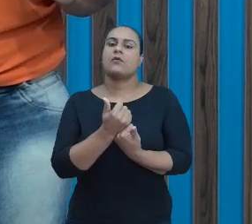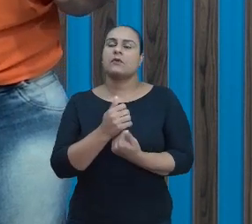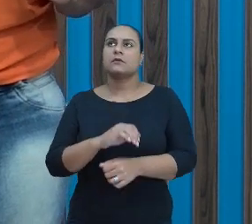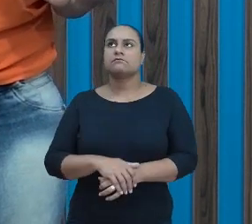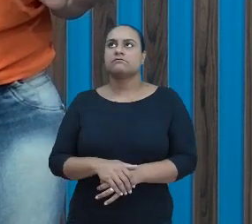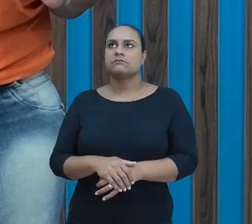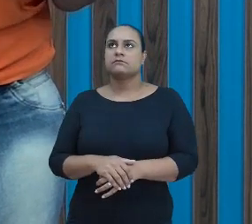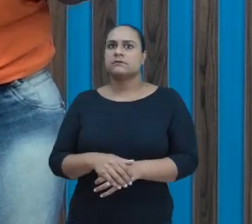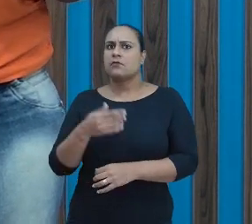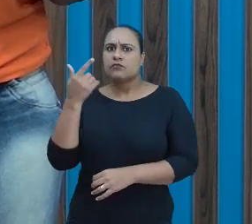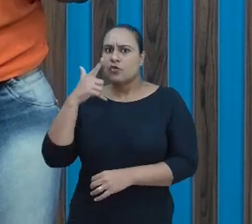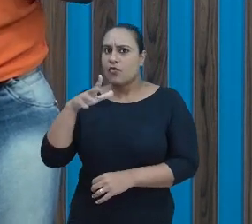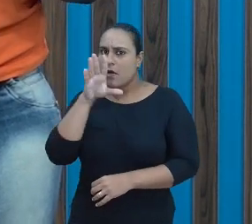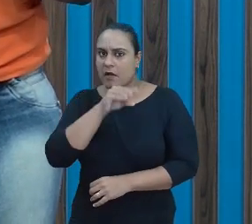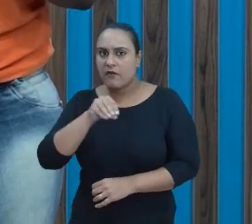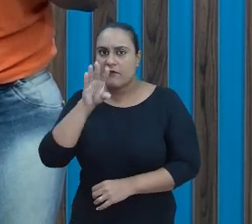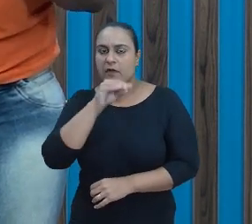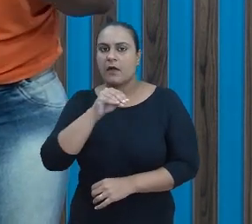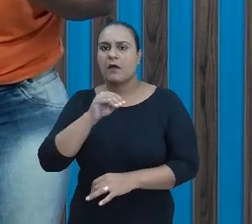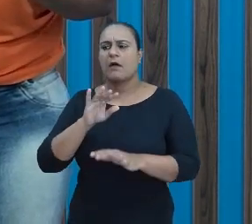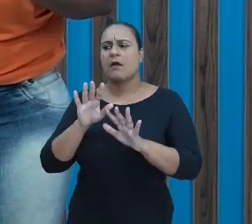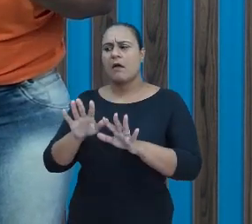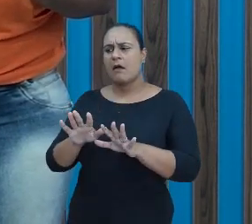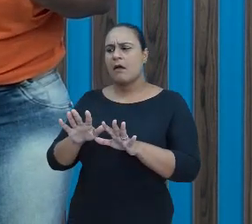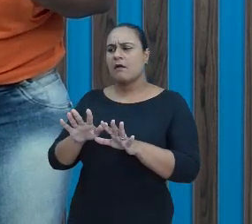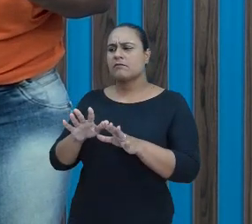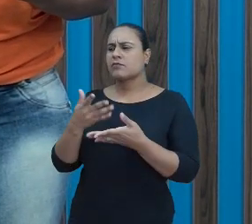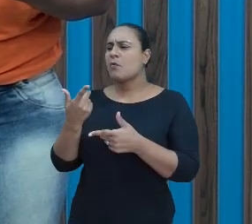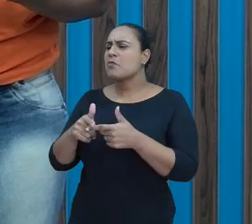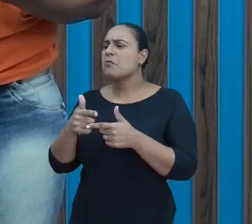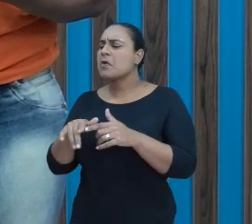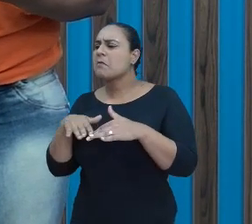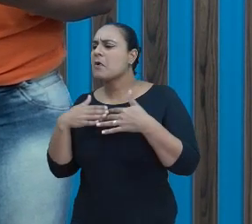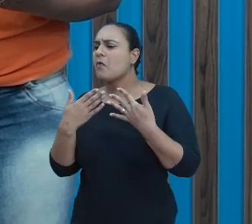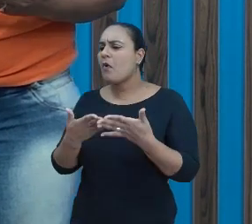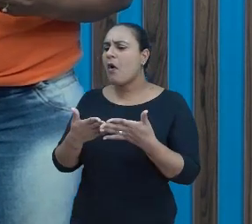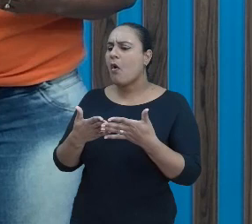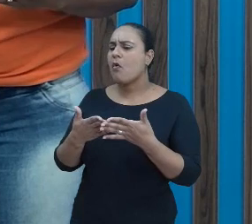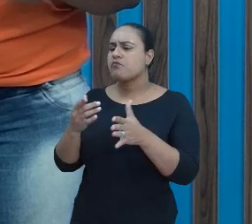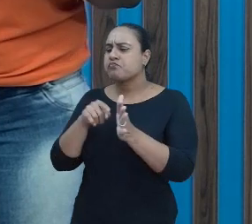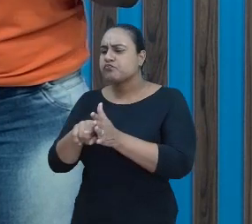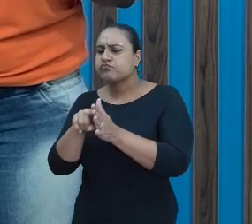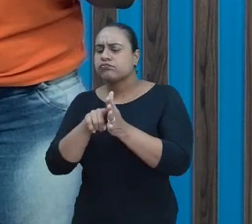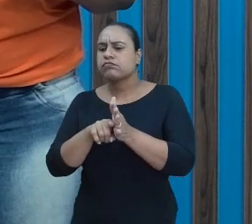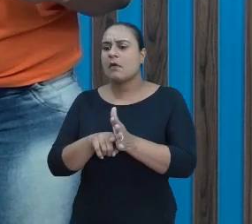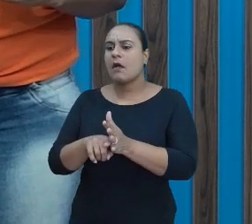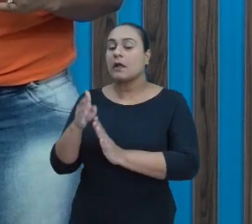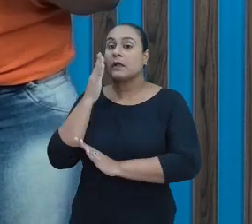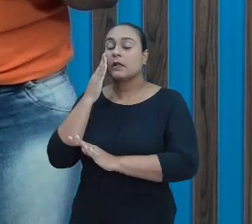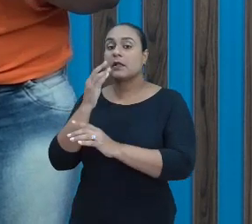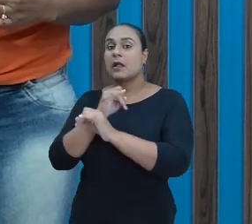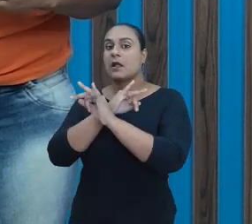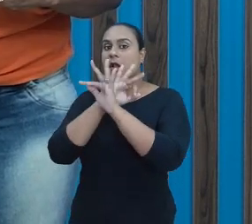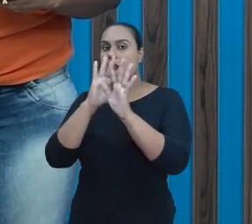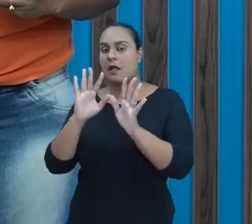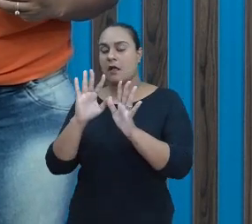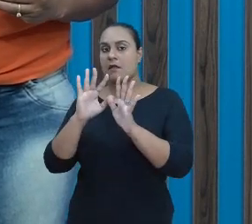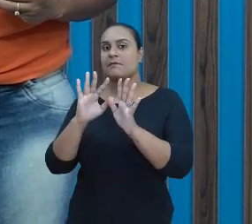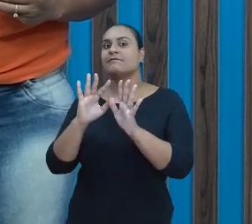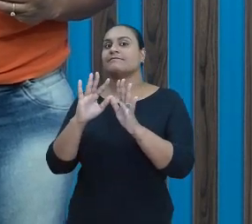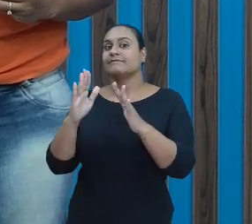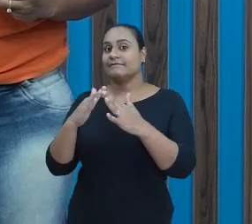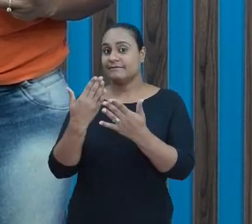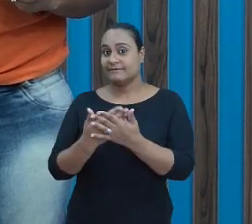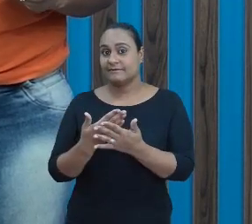consegue falar, vamos ver qual é a especificidade desse estudante. Então, precisamos entender que